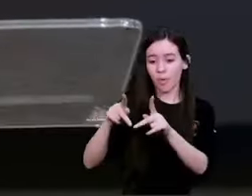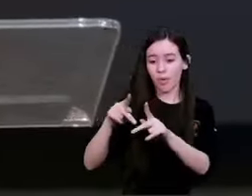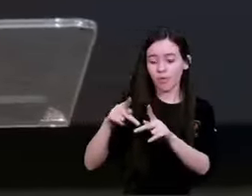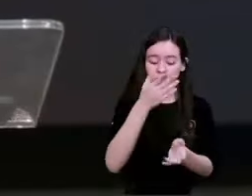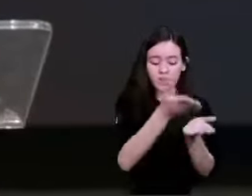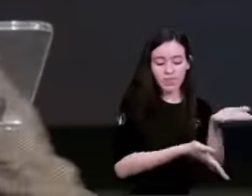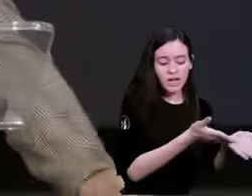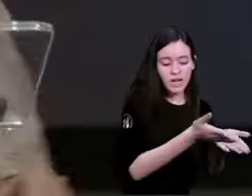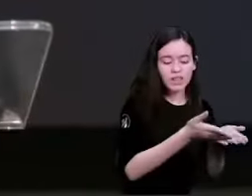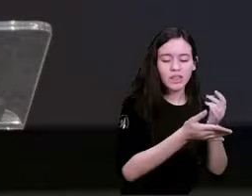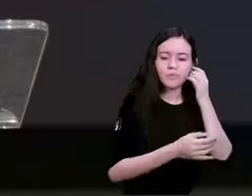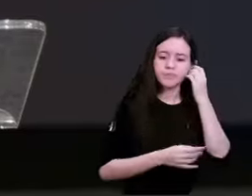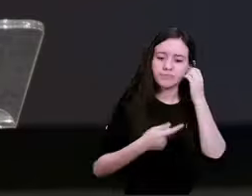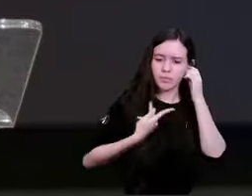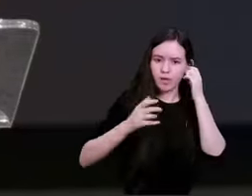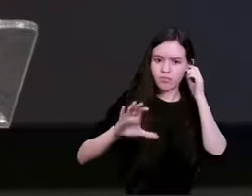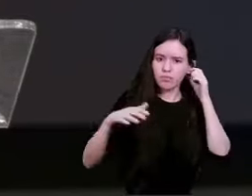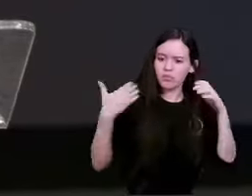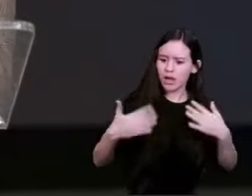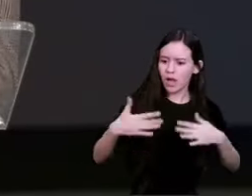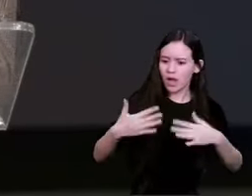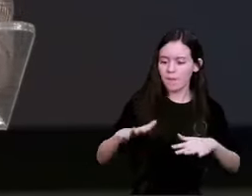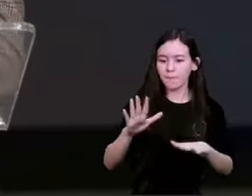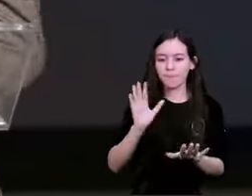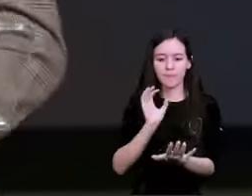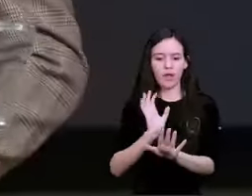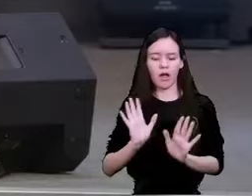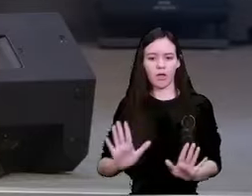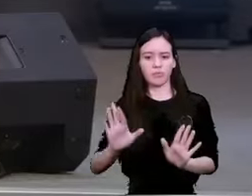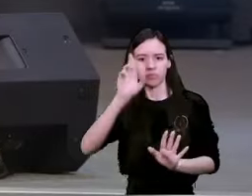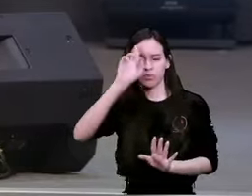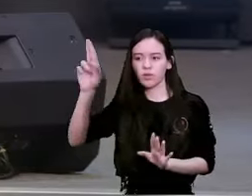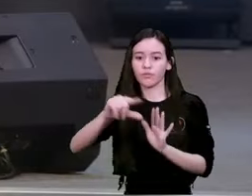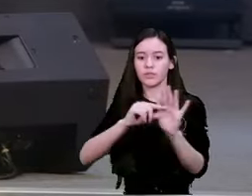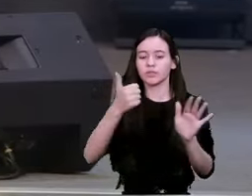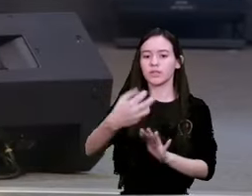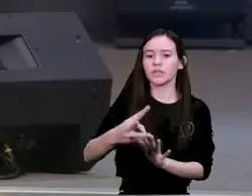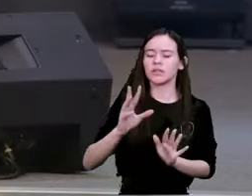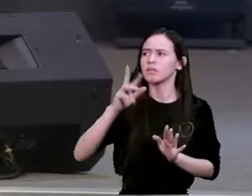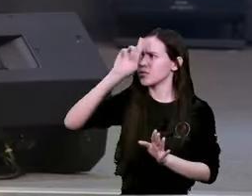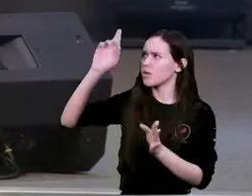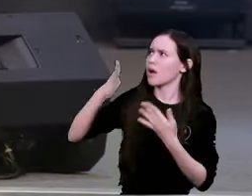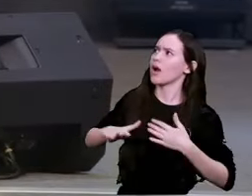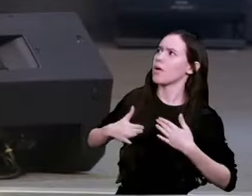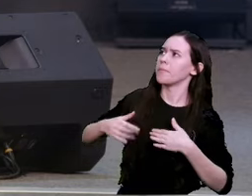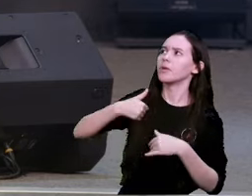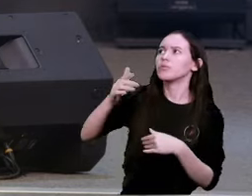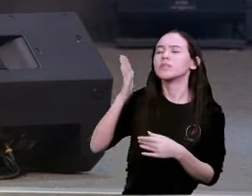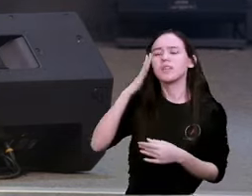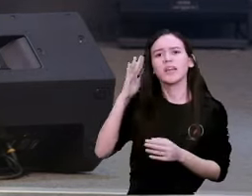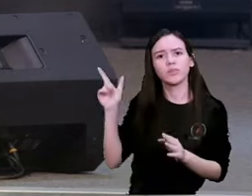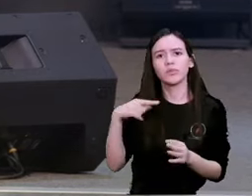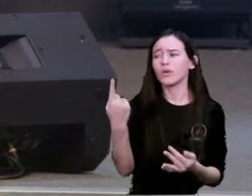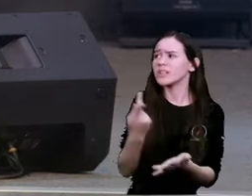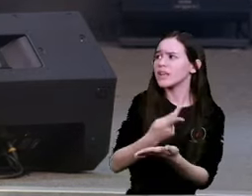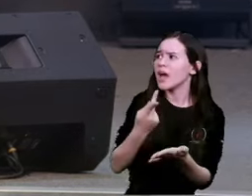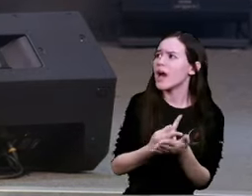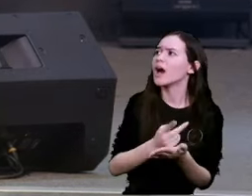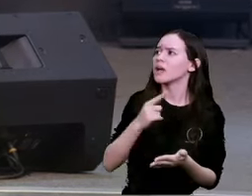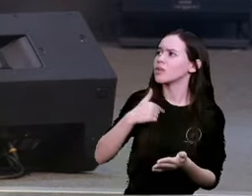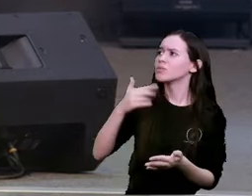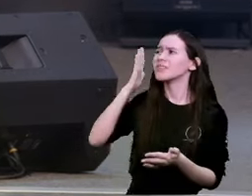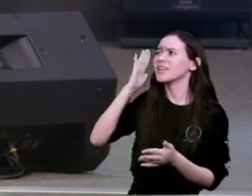deles. Aí Abacuque se escandaliza, diz: espera aí, Senhor, versículo 13, Senhor, espera aí, eu sei que a gente está errado, eu sei